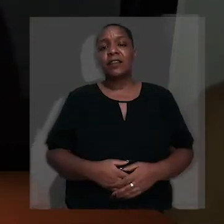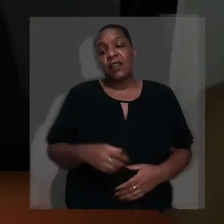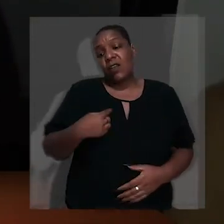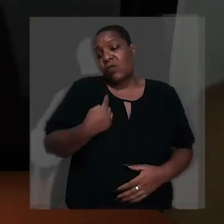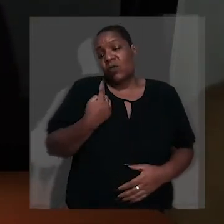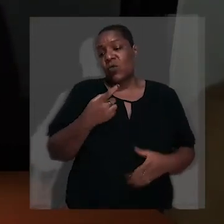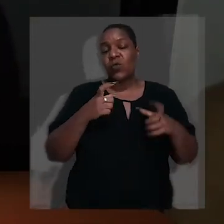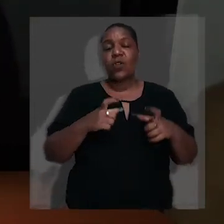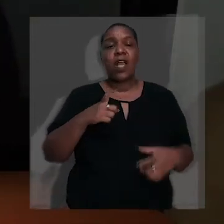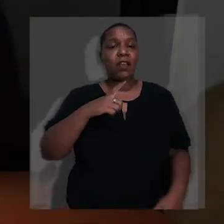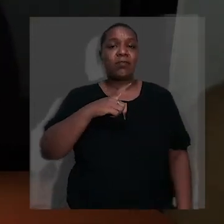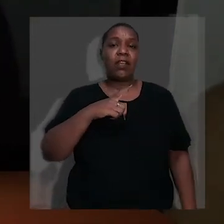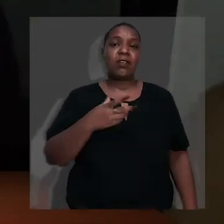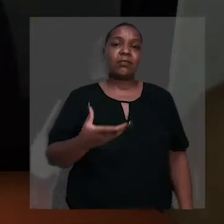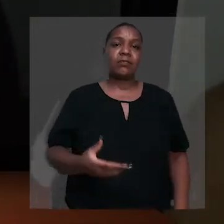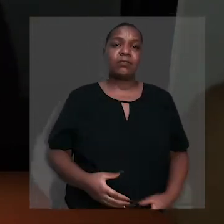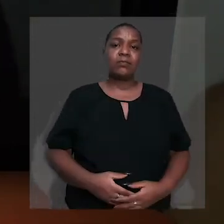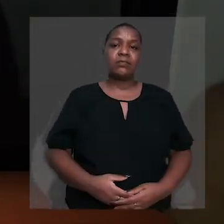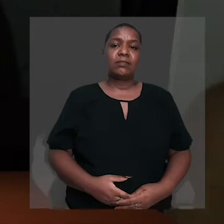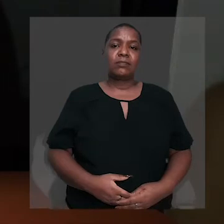Olha que lugar que eu tenho.